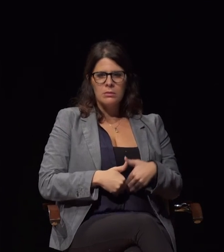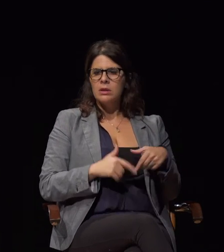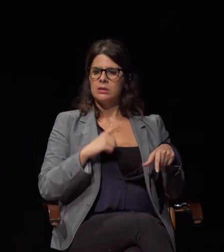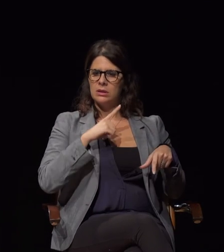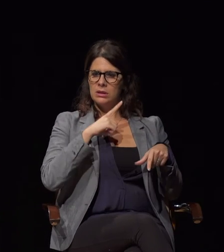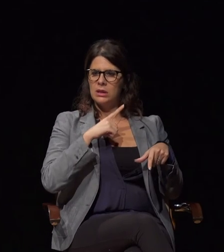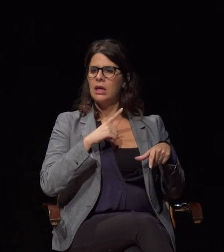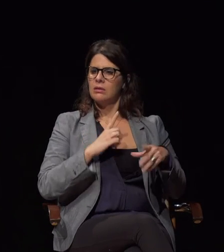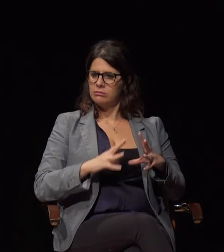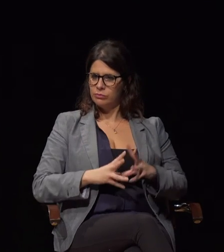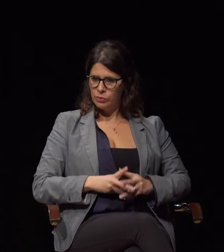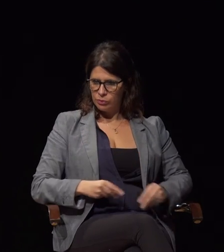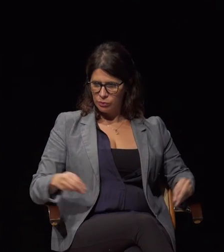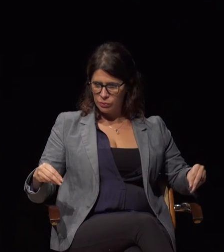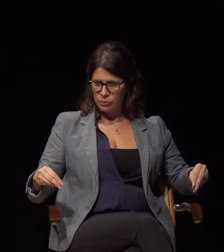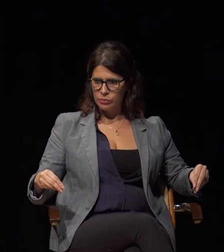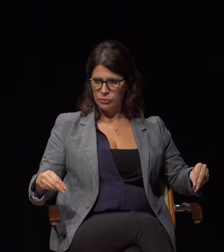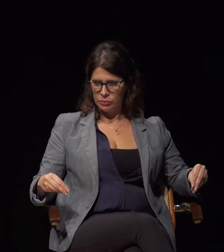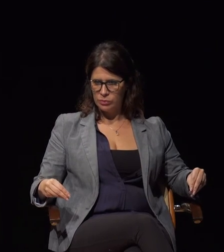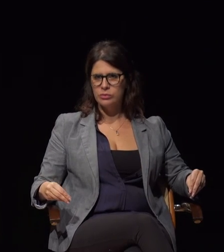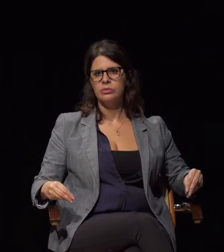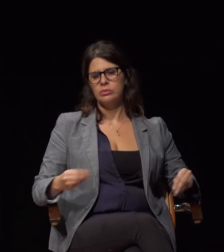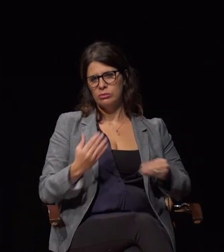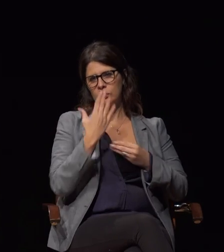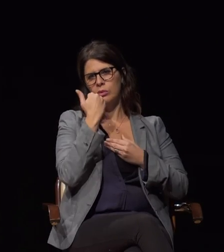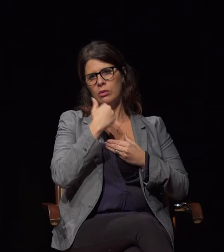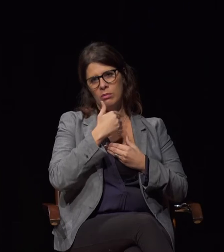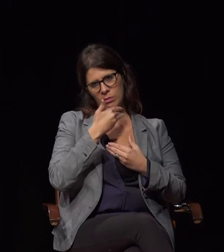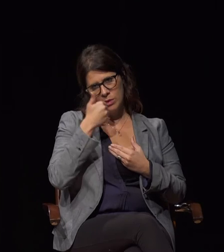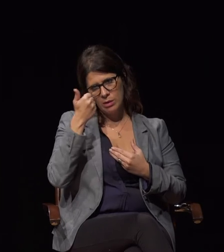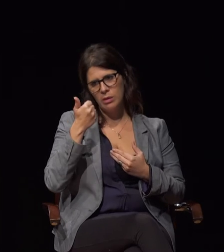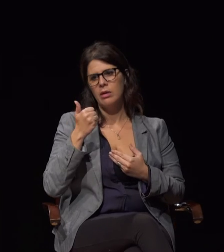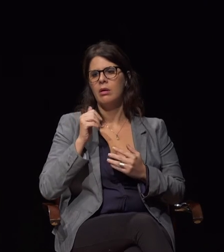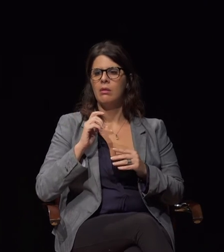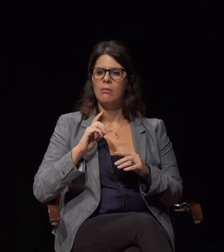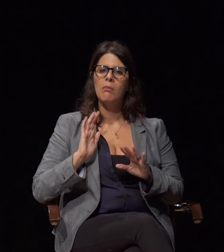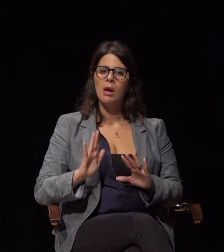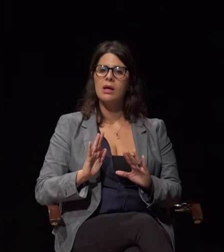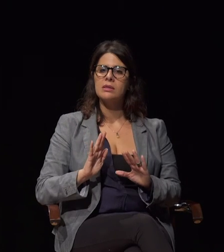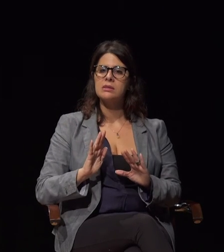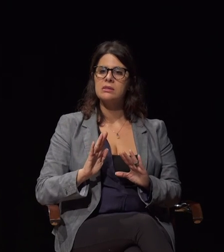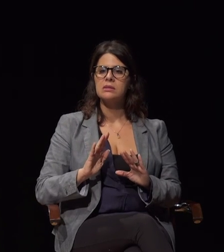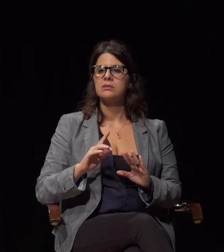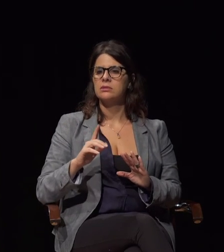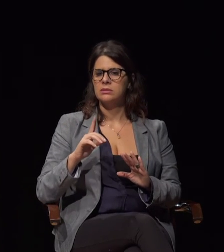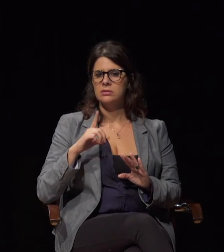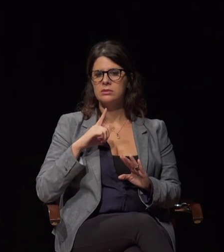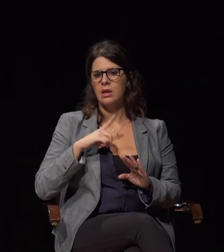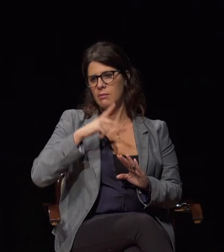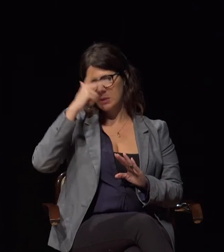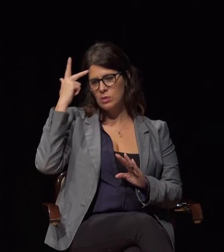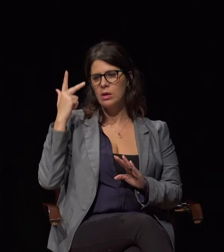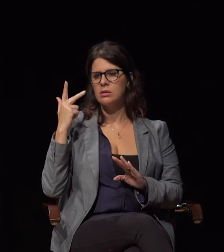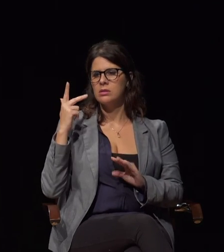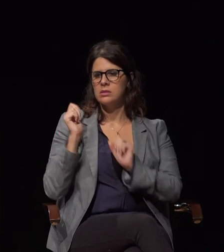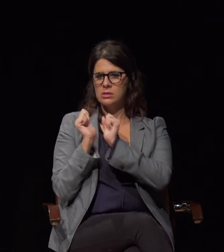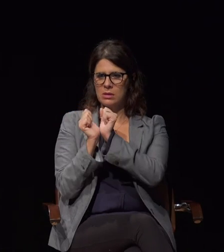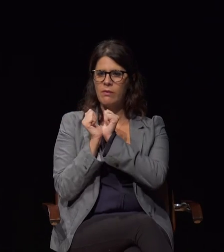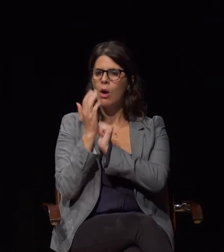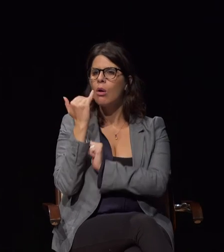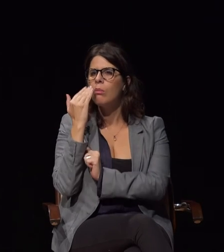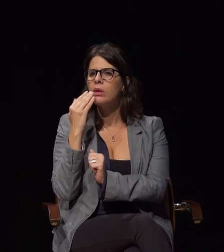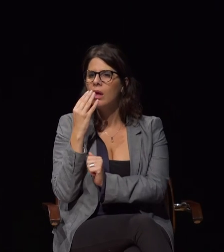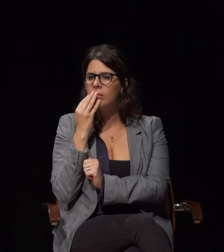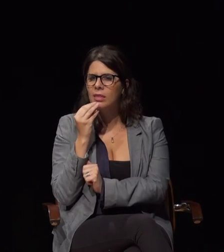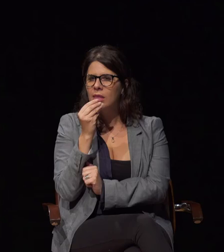sobre isso hoje né durante a sessões que me antecederam como ah escravizados comiam terra que era uma